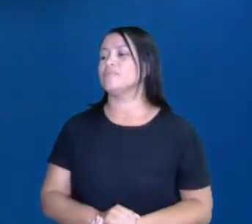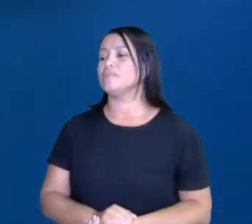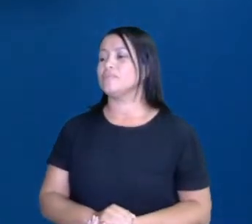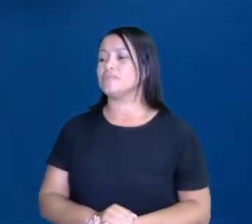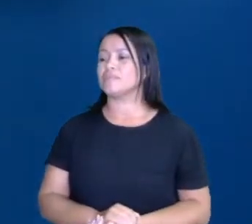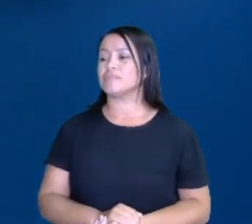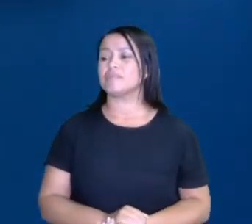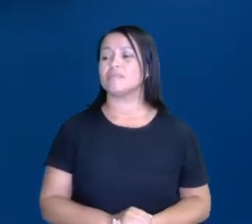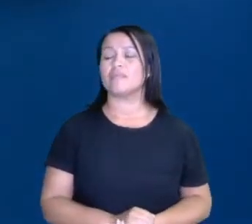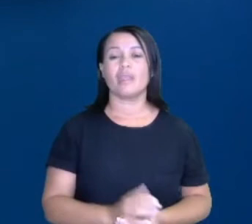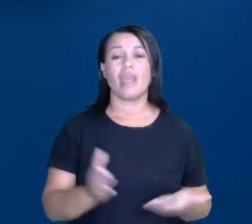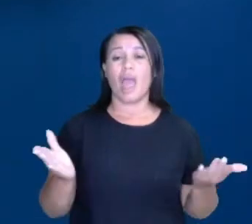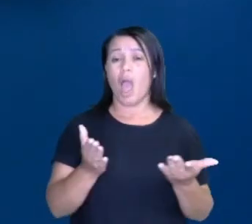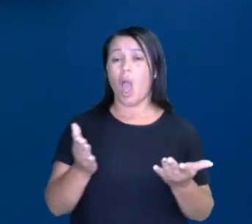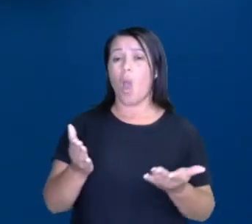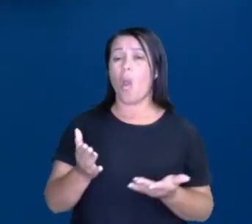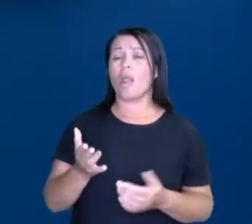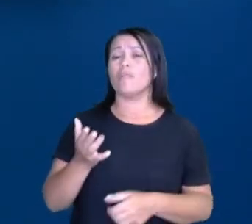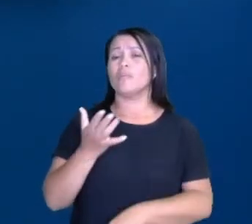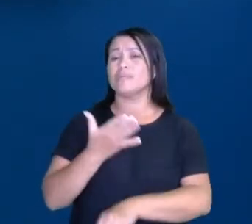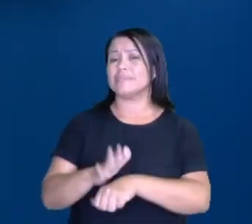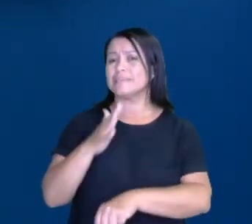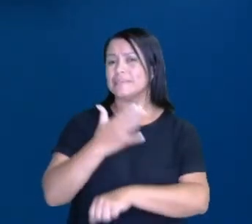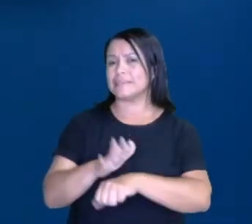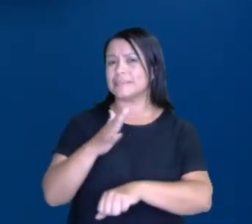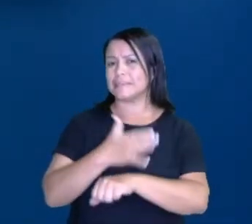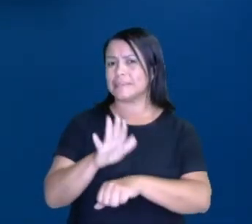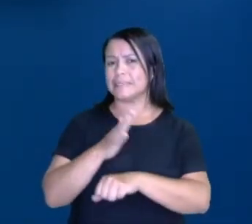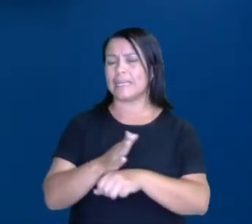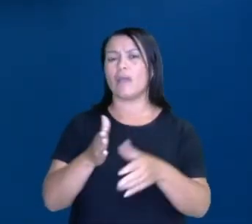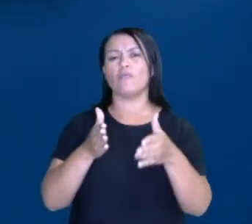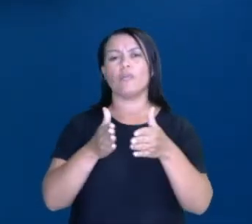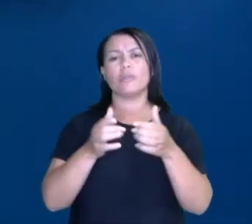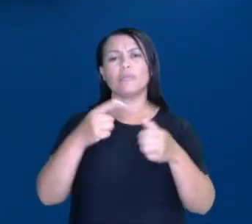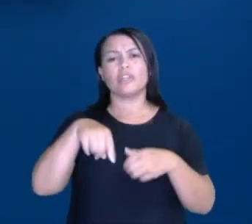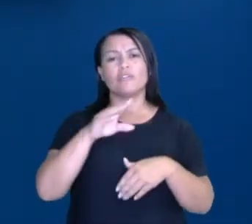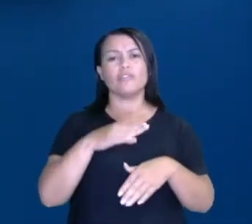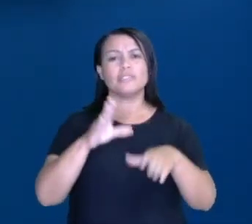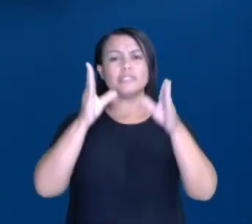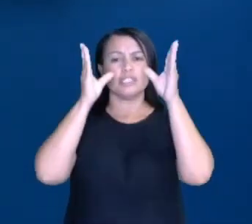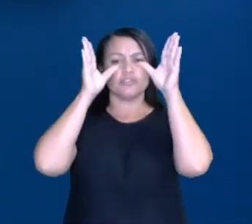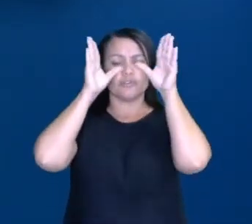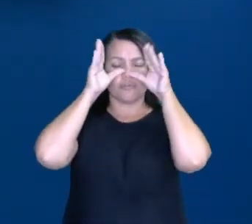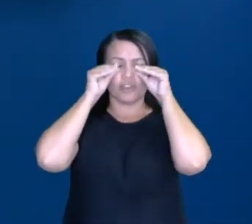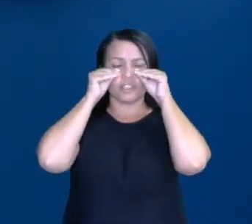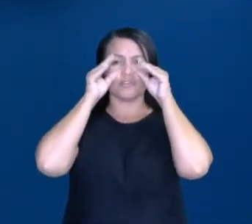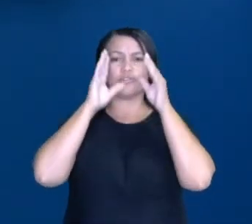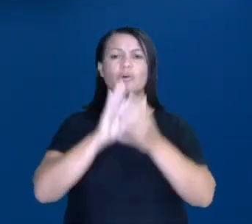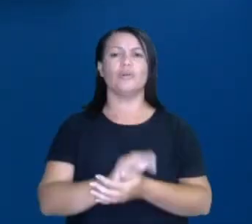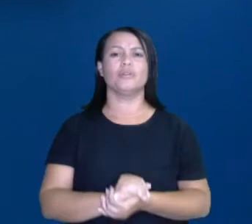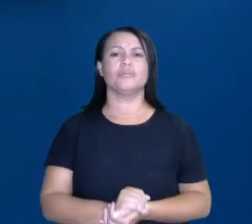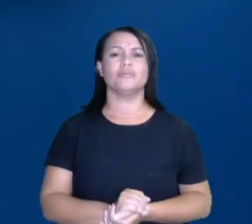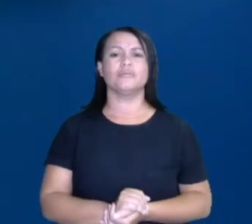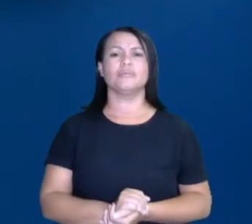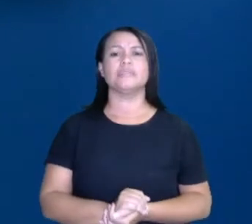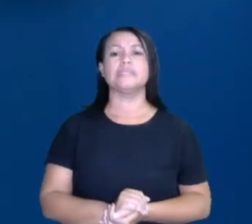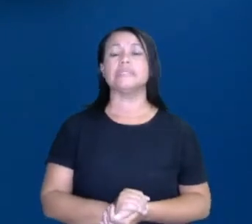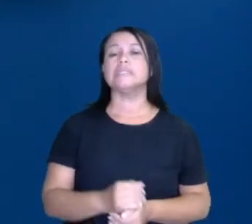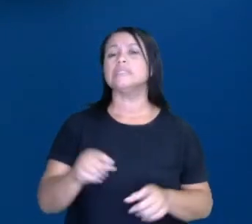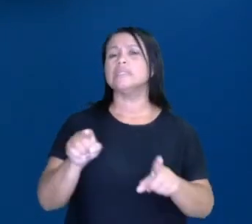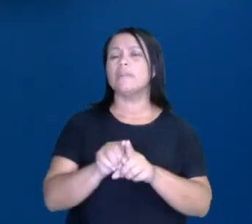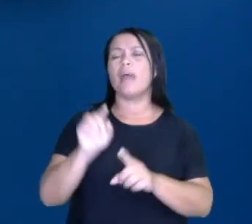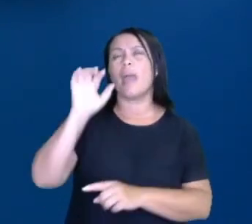Aí agora a gente vai fazer um pequeno exercício, né? Eu vou pedir para que vocês fechem os olhos, né?